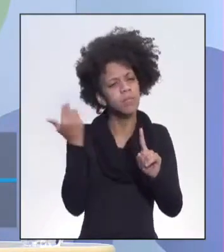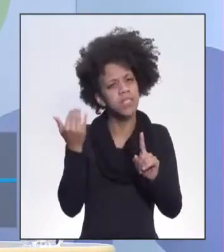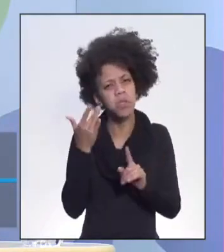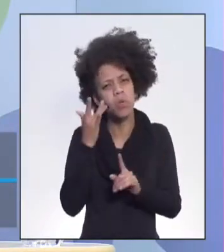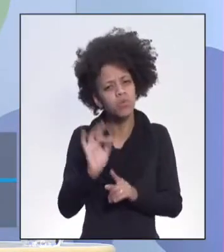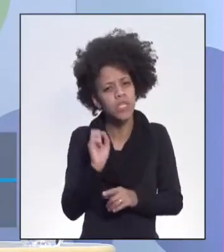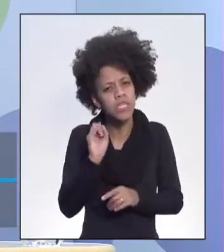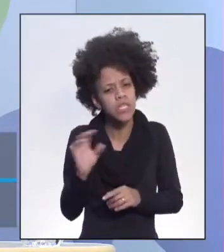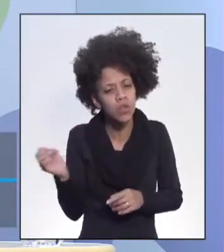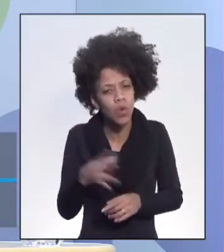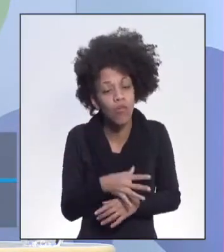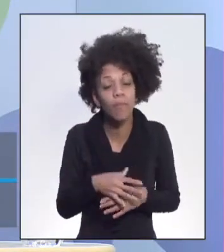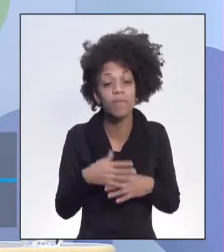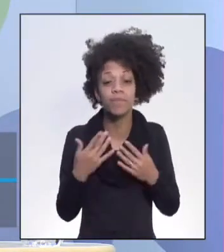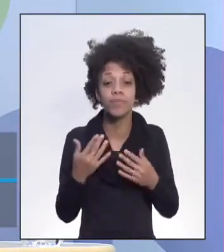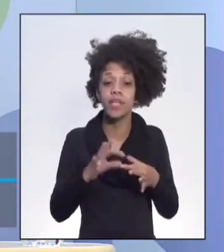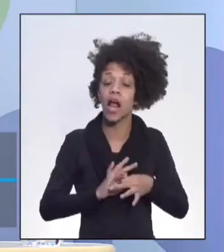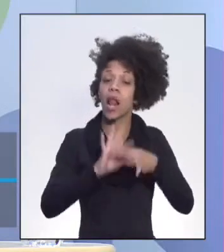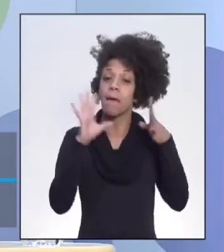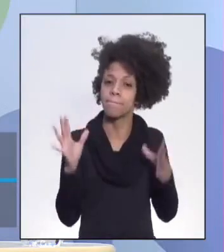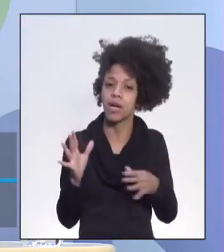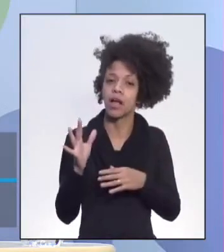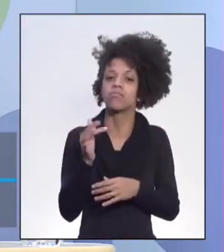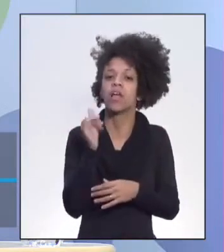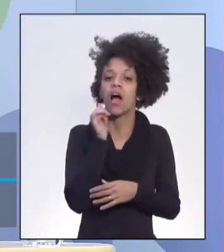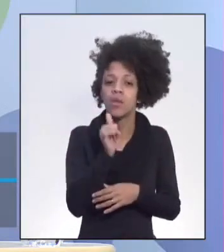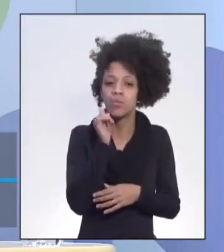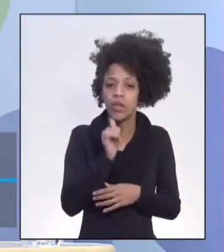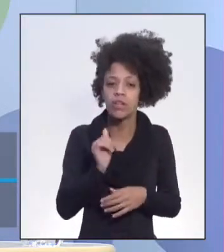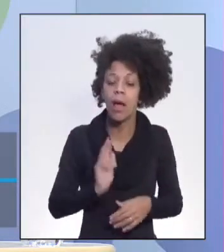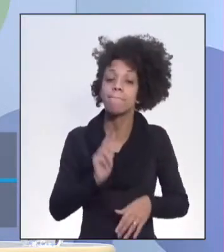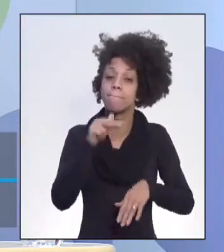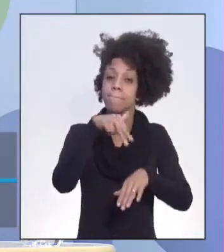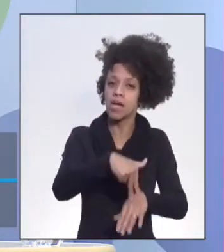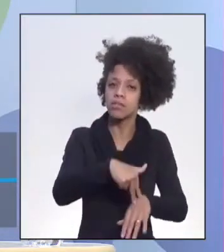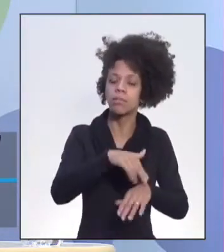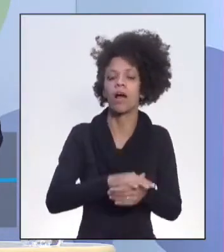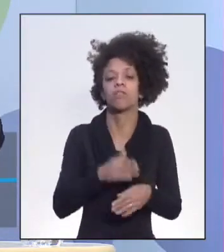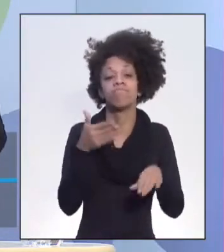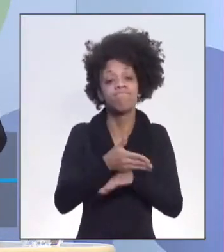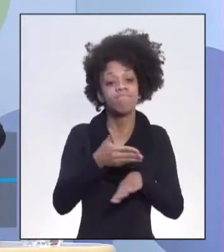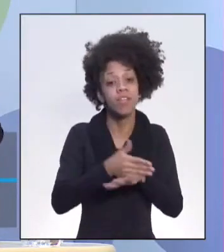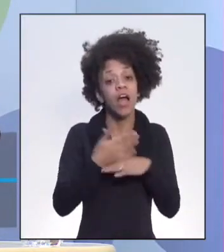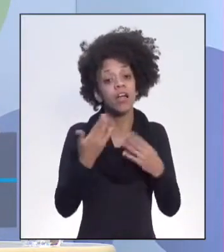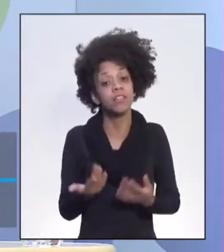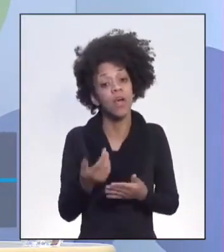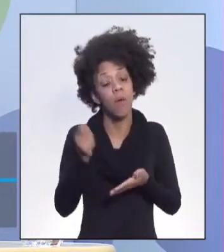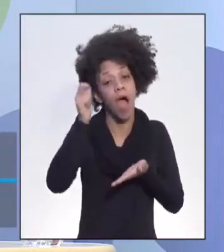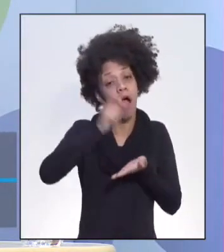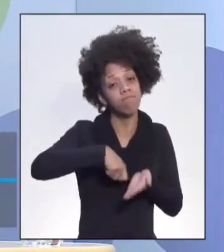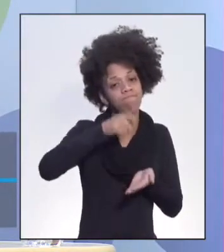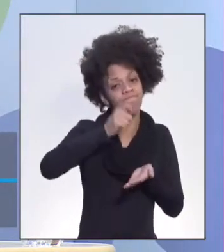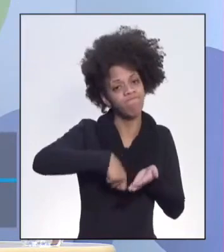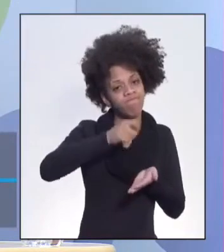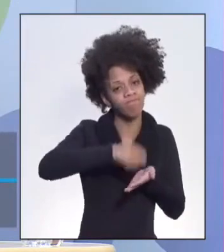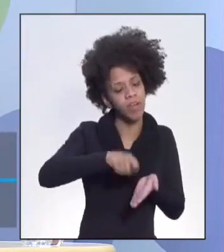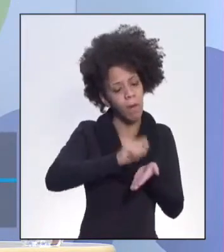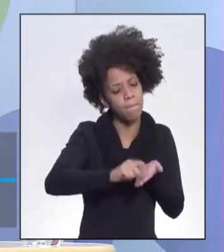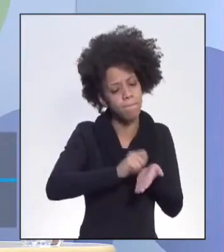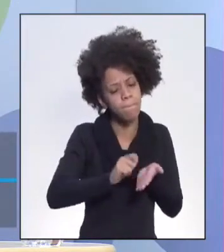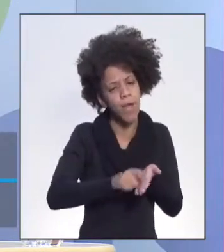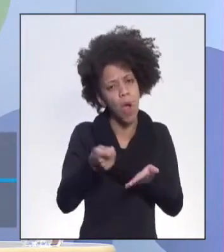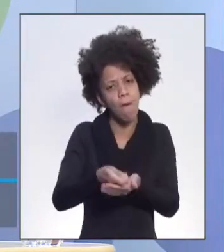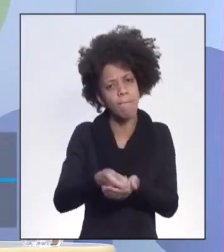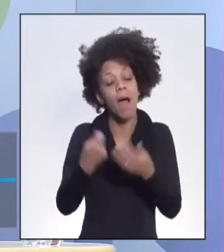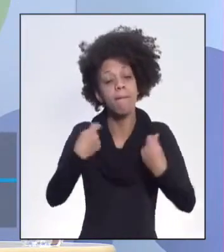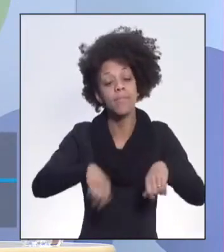notícia bem recente, que foi liberado, né, as mulheres agora participarem da infantaria. Então, quando a gente fala sobre alistamento obrigatório, a gente também tem que entender que